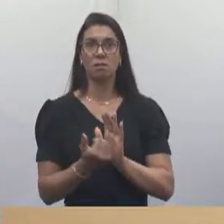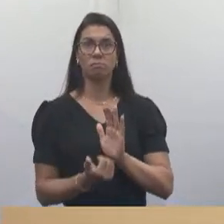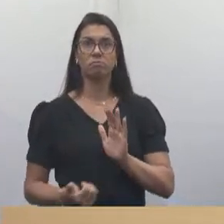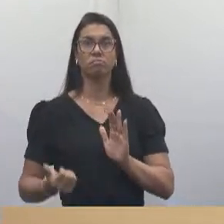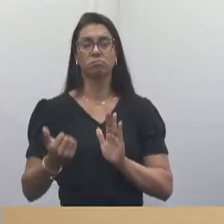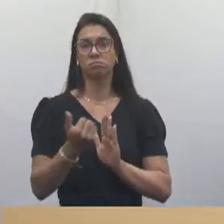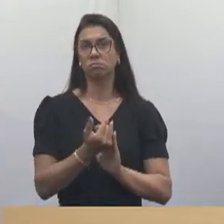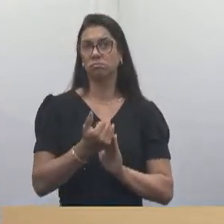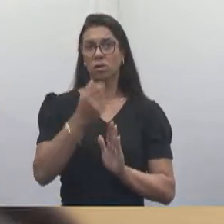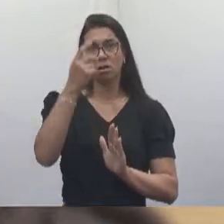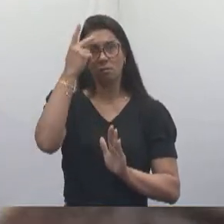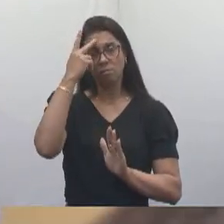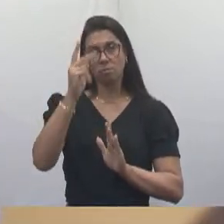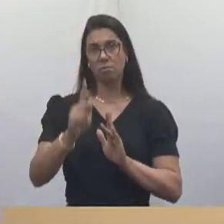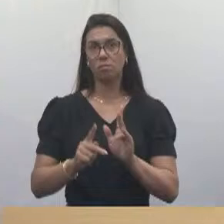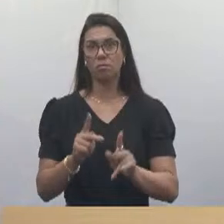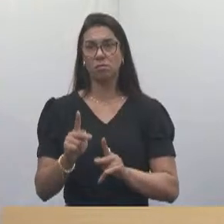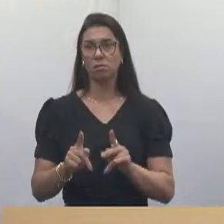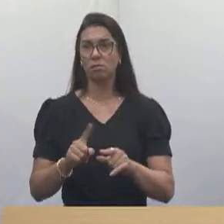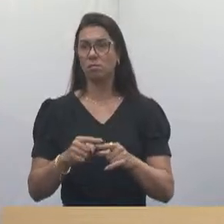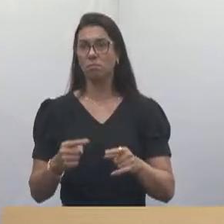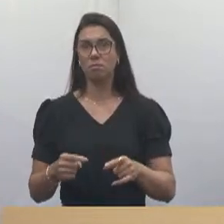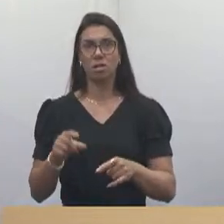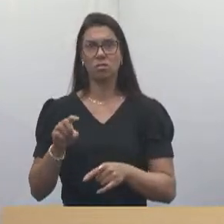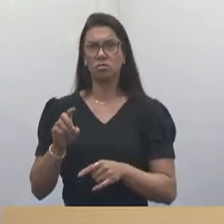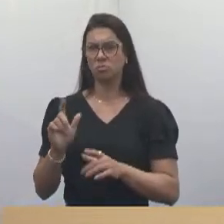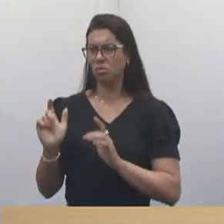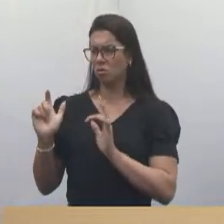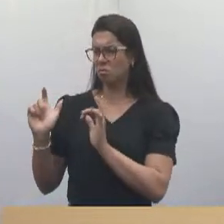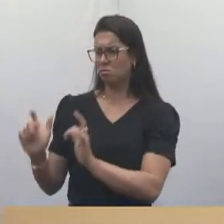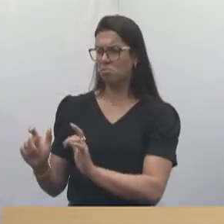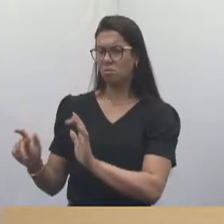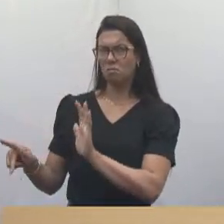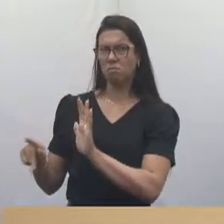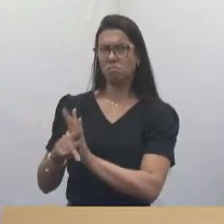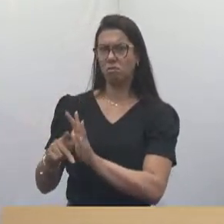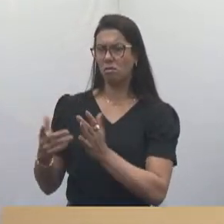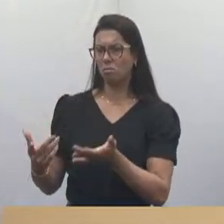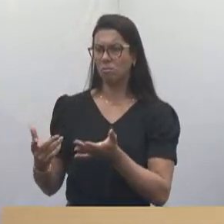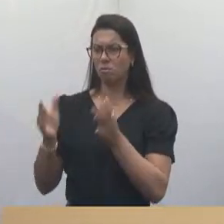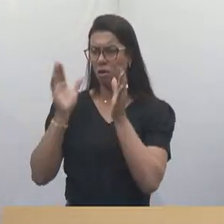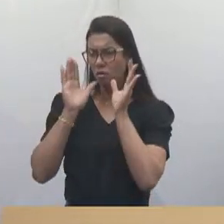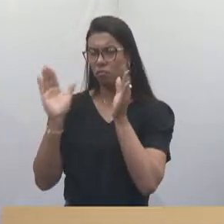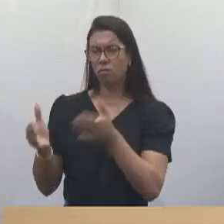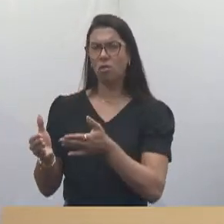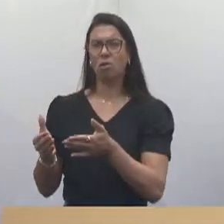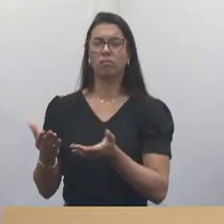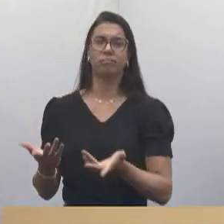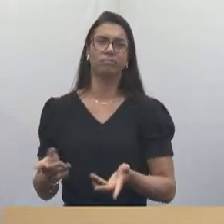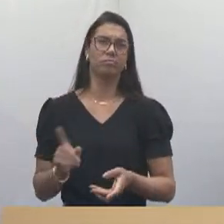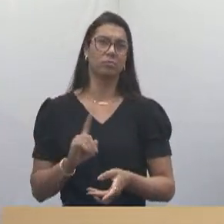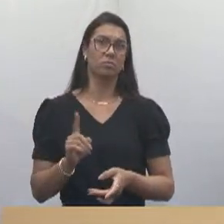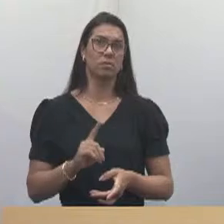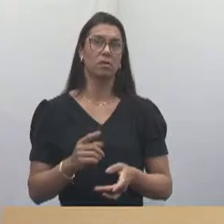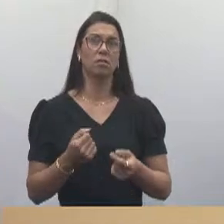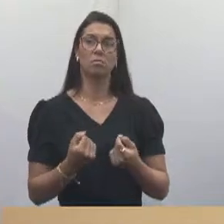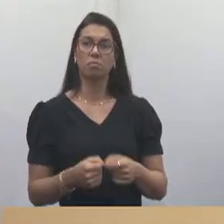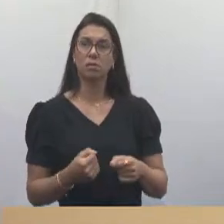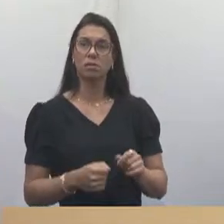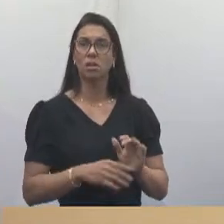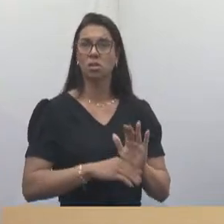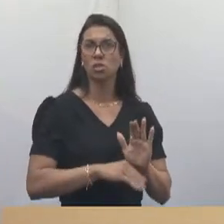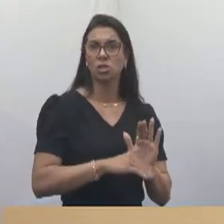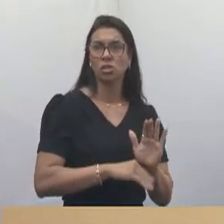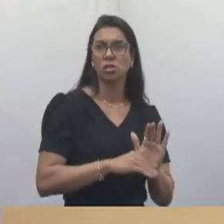gente, não às vezes aí em prédio físico. Tira o dinheiro do desenvolvimento das crianças para investir